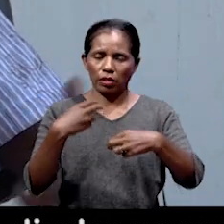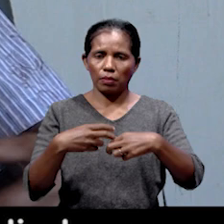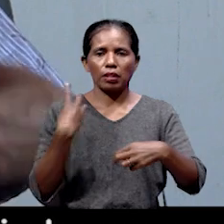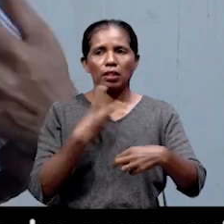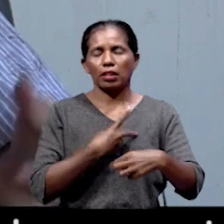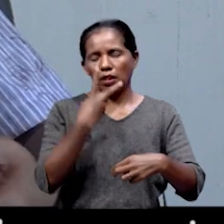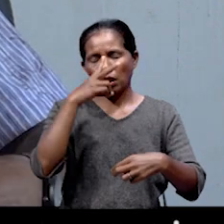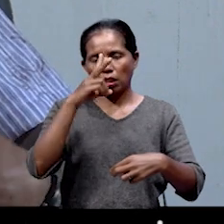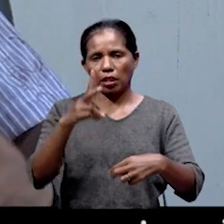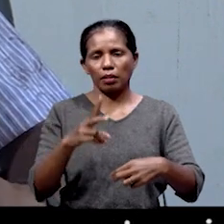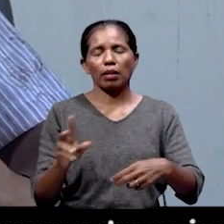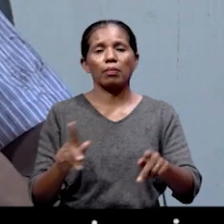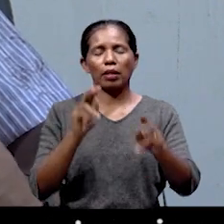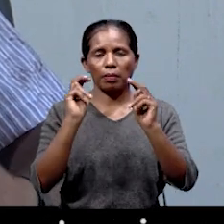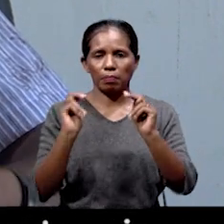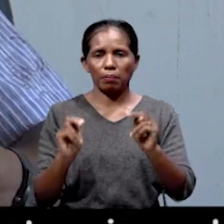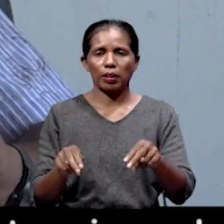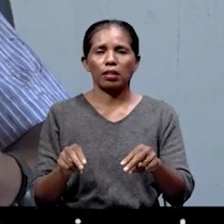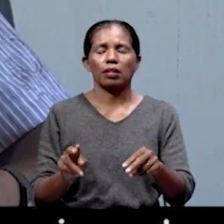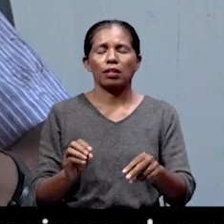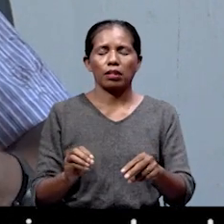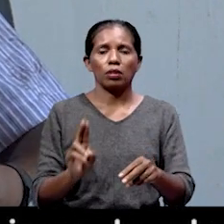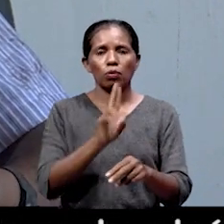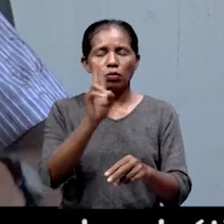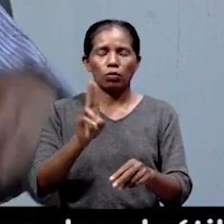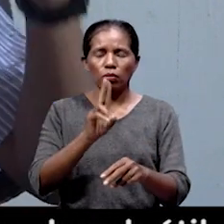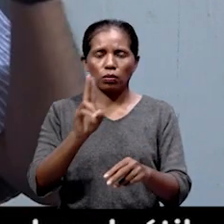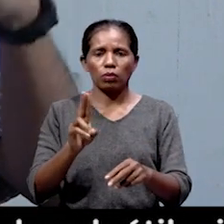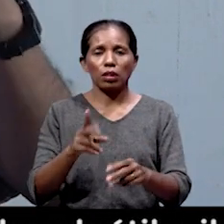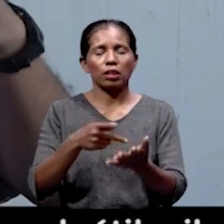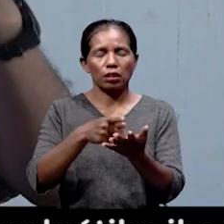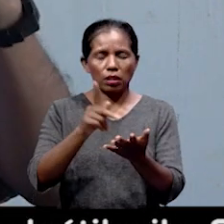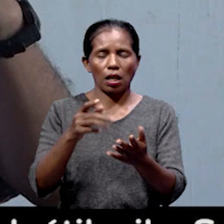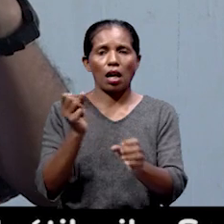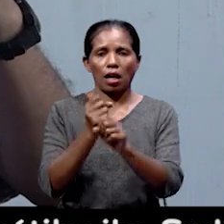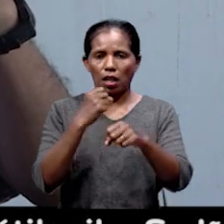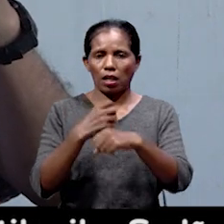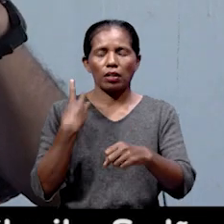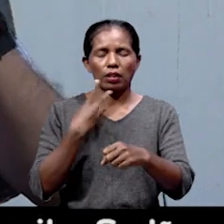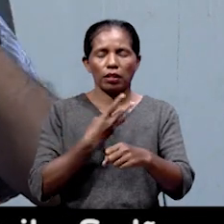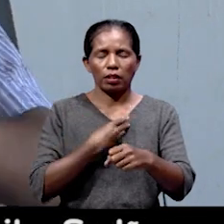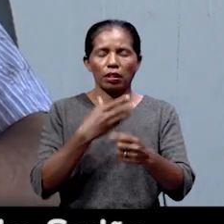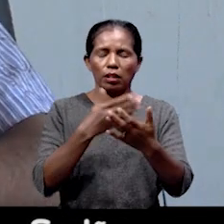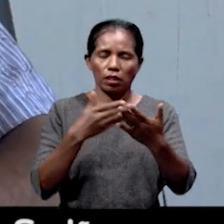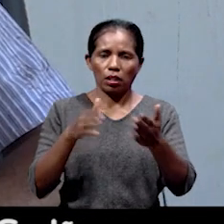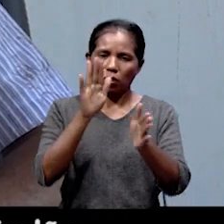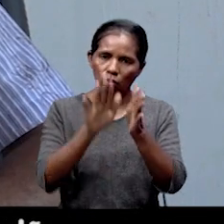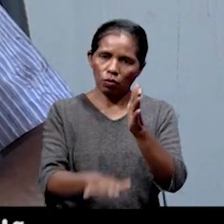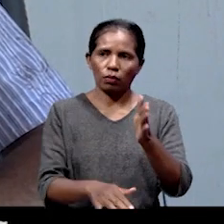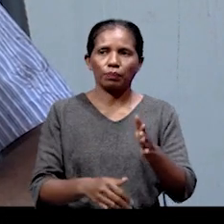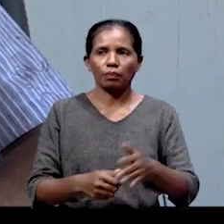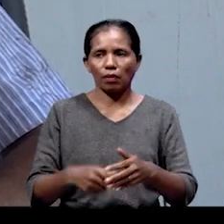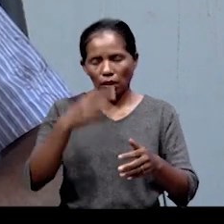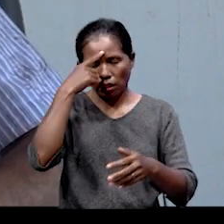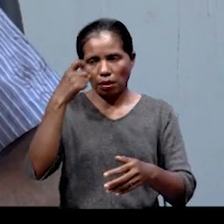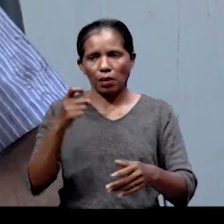haro si consumi, investimento, saving, export, import, tasas ne, o pasak ne, mak halo ita niya produk interno bruto ne tun. Tama ne